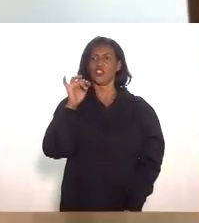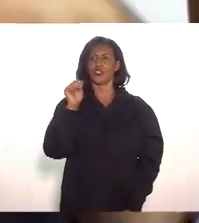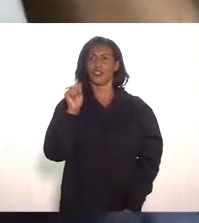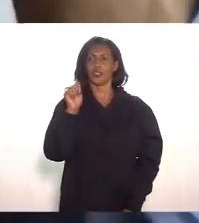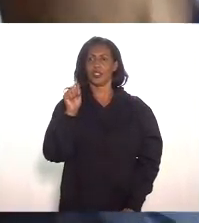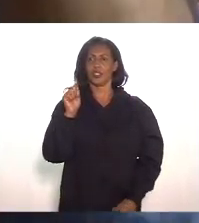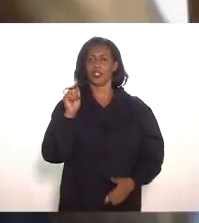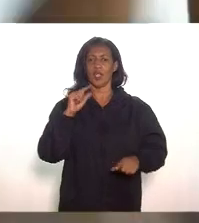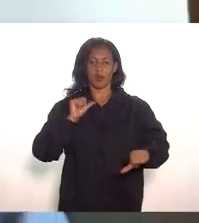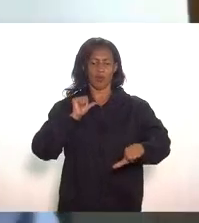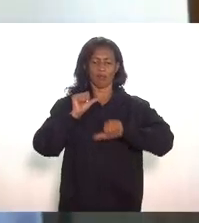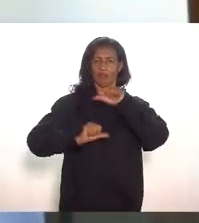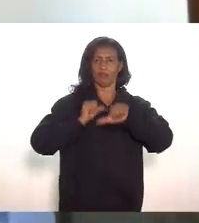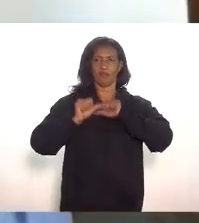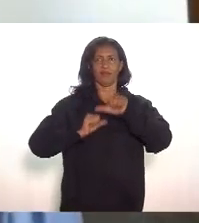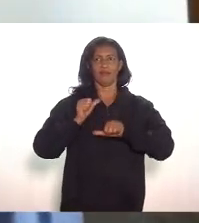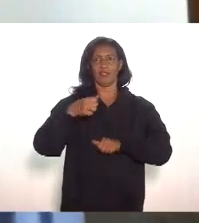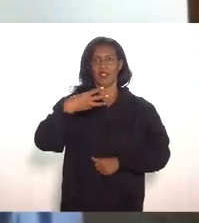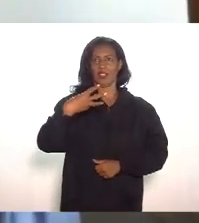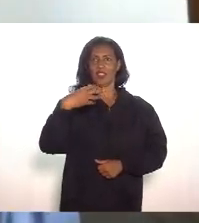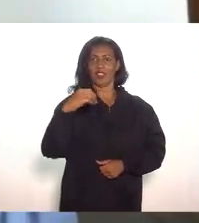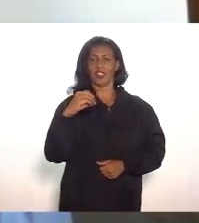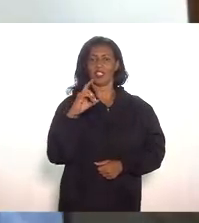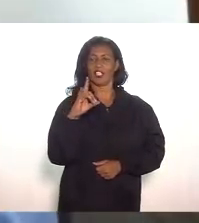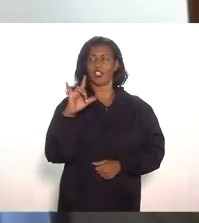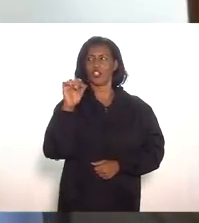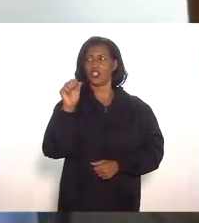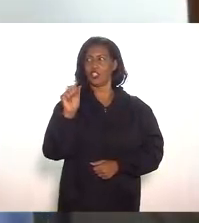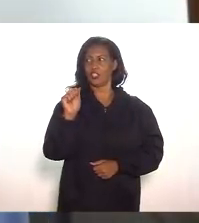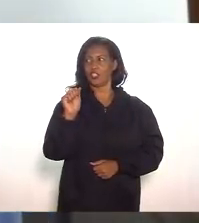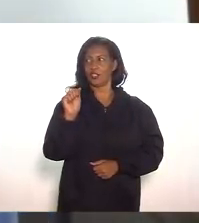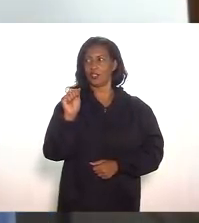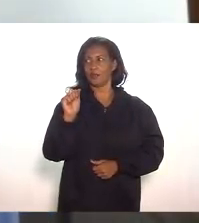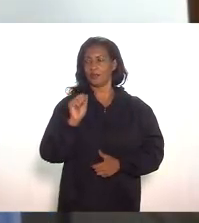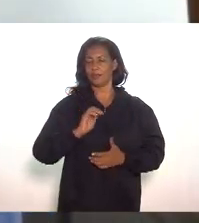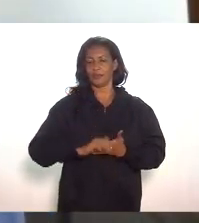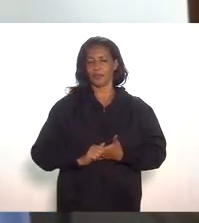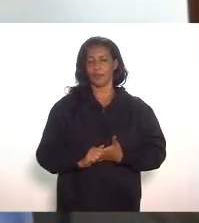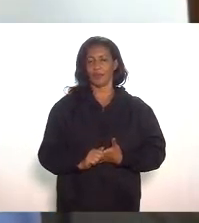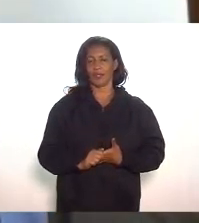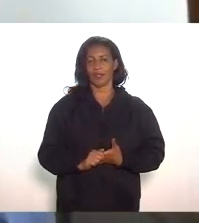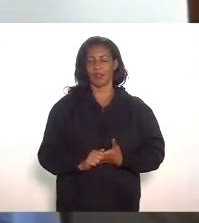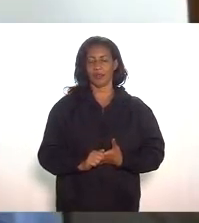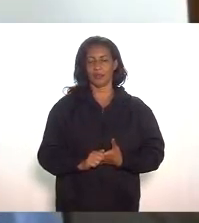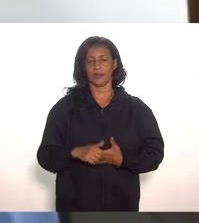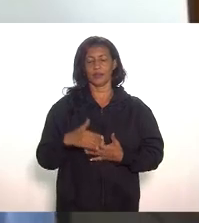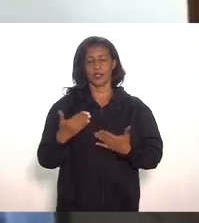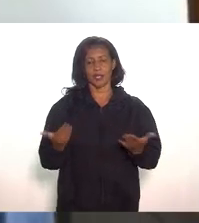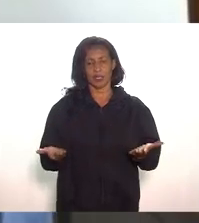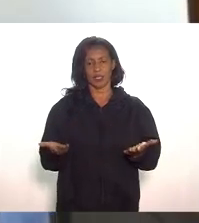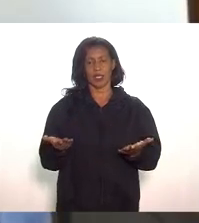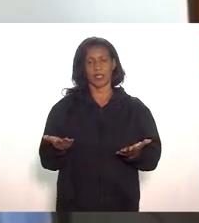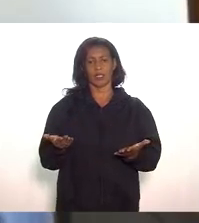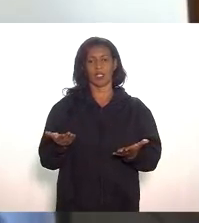para até 30 dias. Diante do exposto, senhora presidente, apresento o voto separado